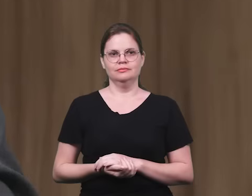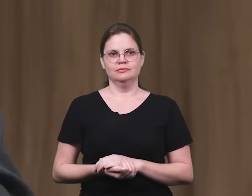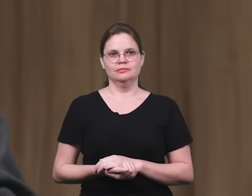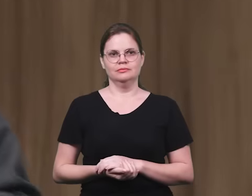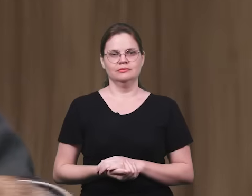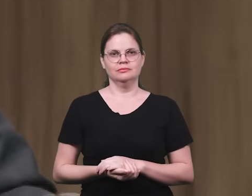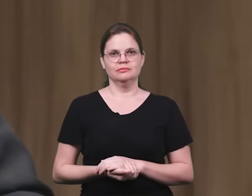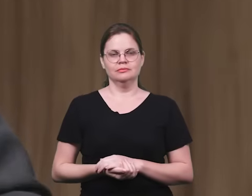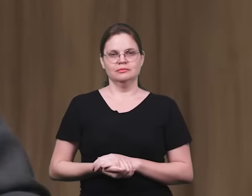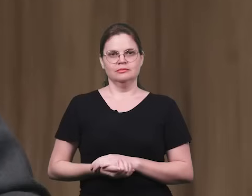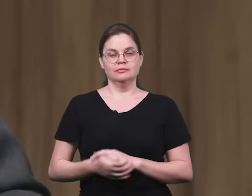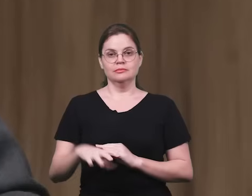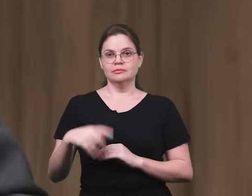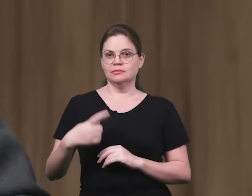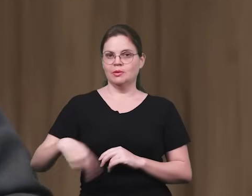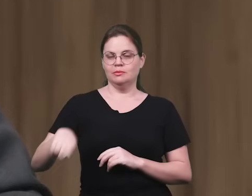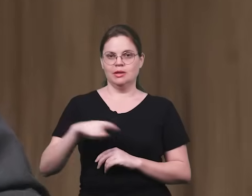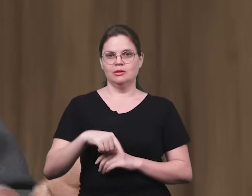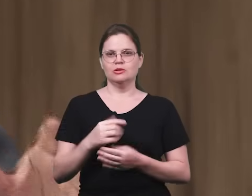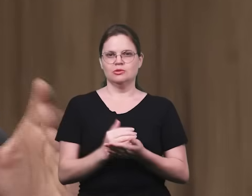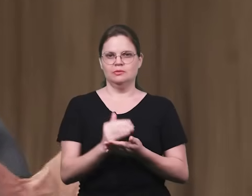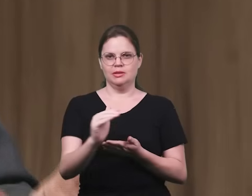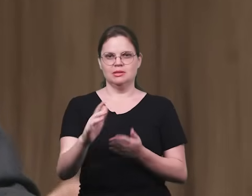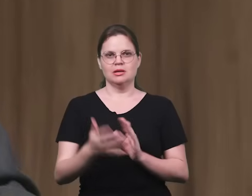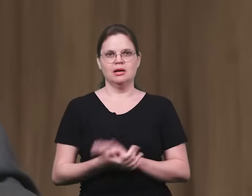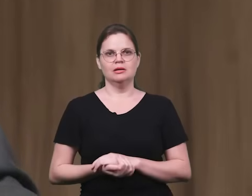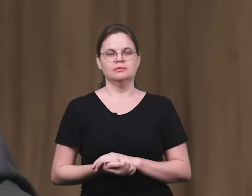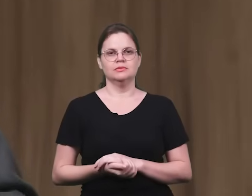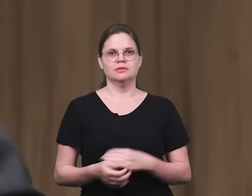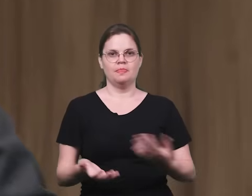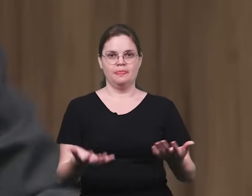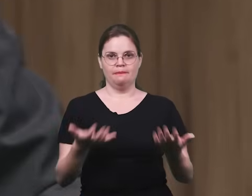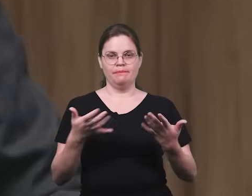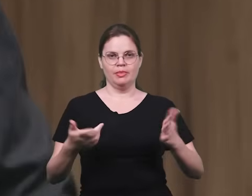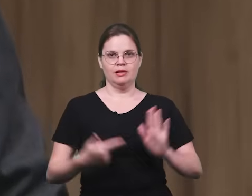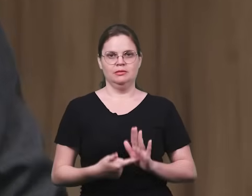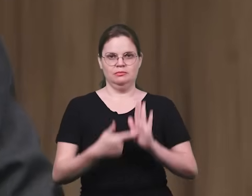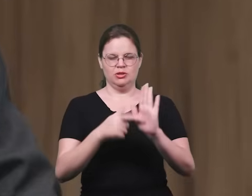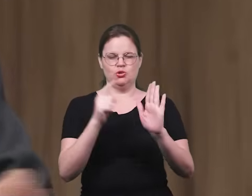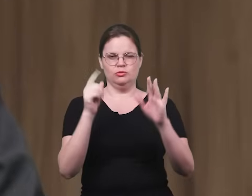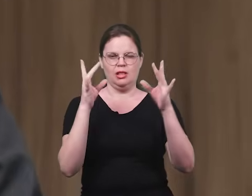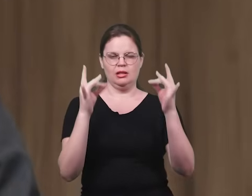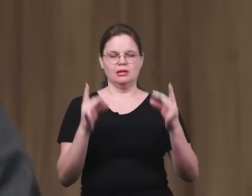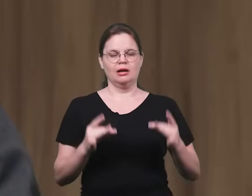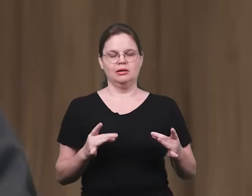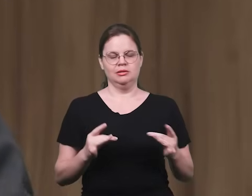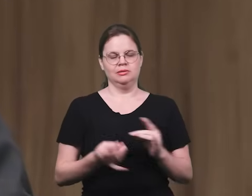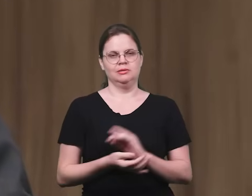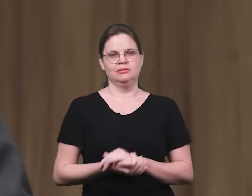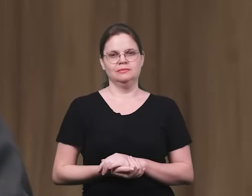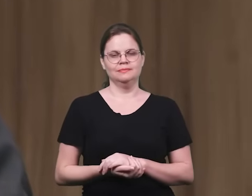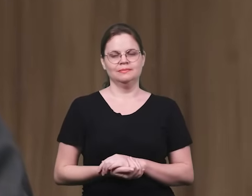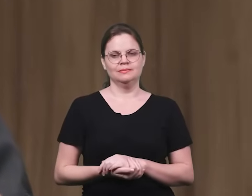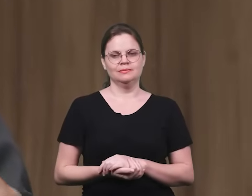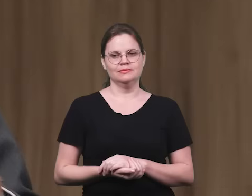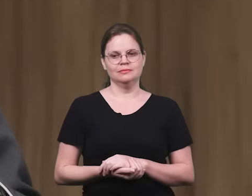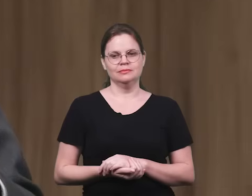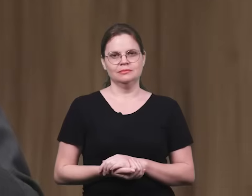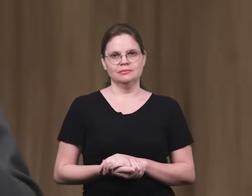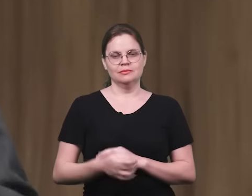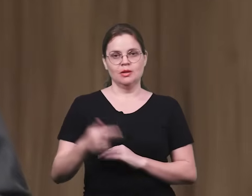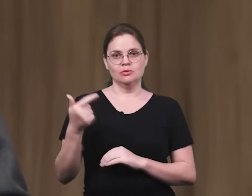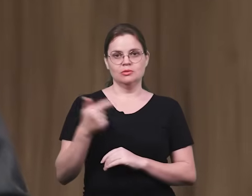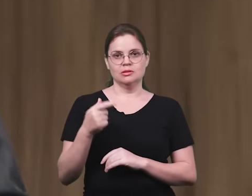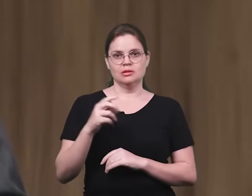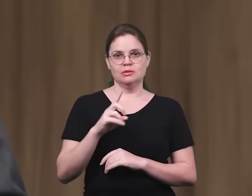feito. Inicialmente, Willer, eu queria assim destacar um detalhe que